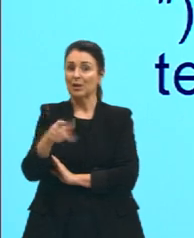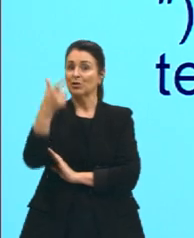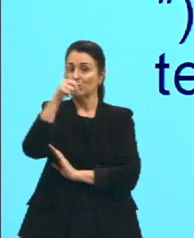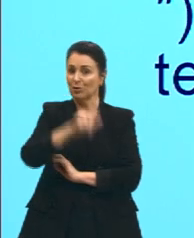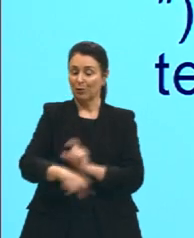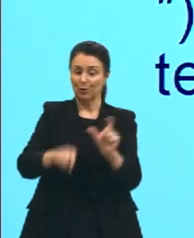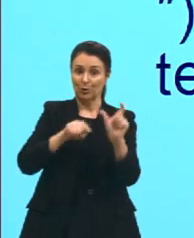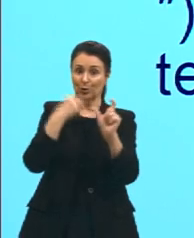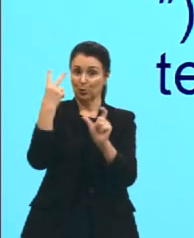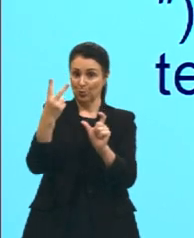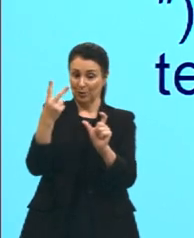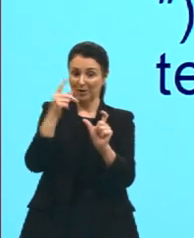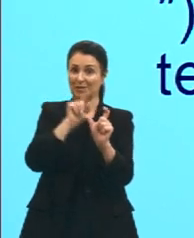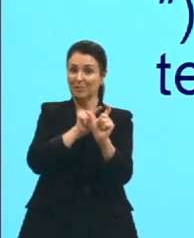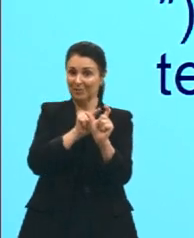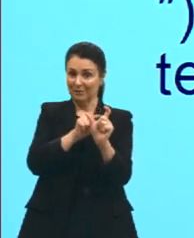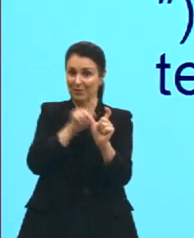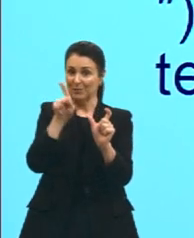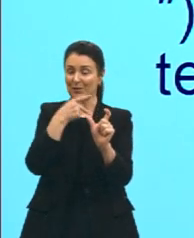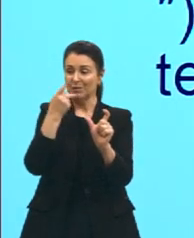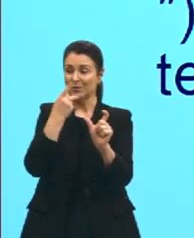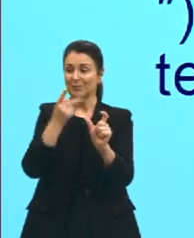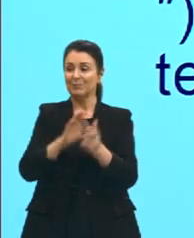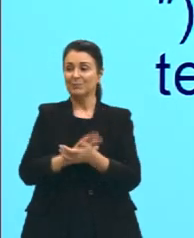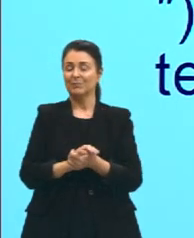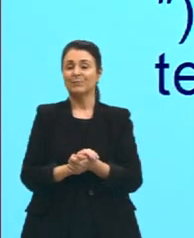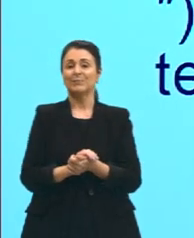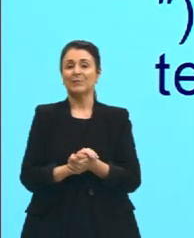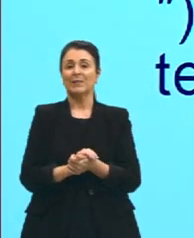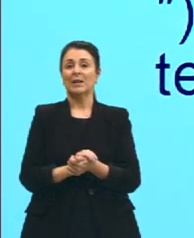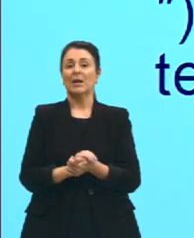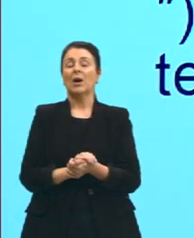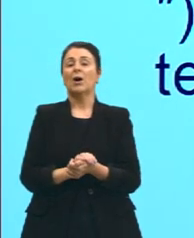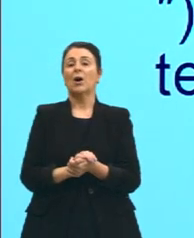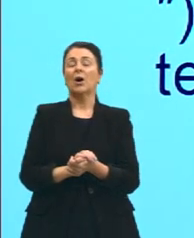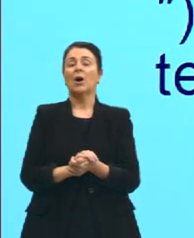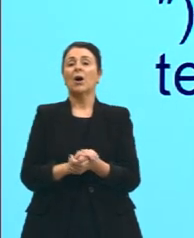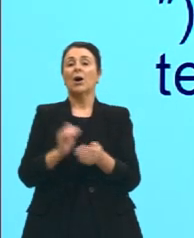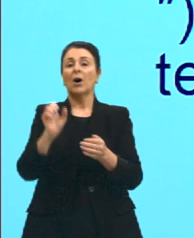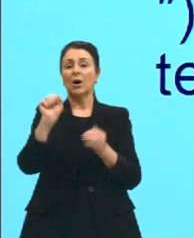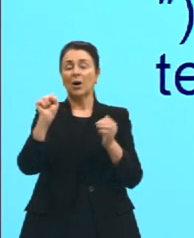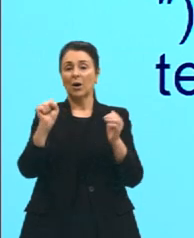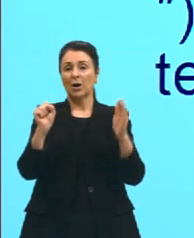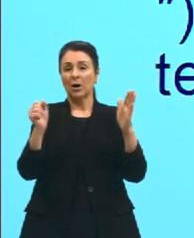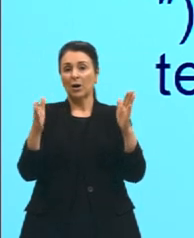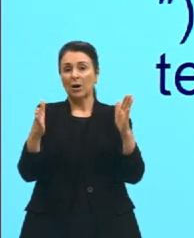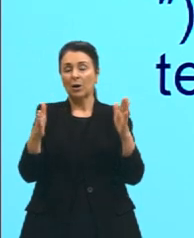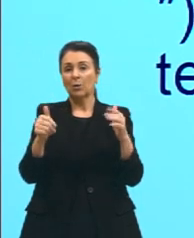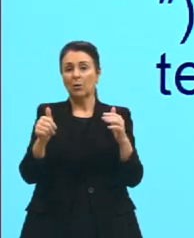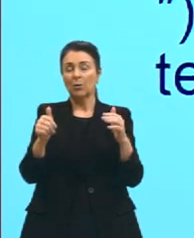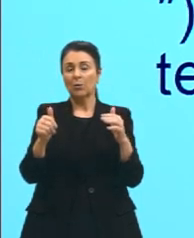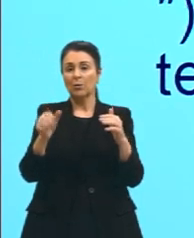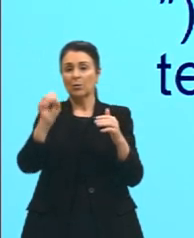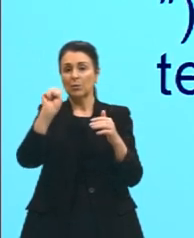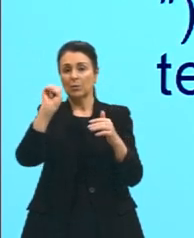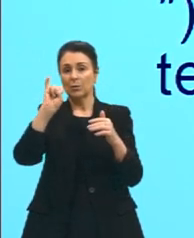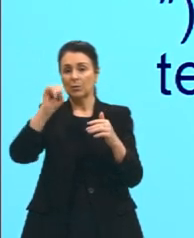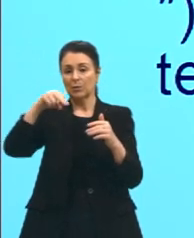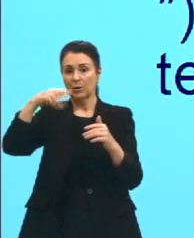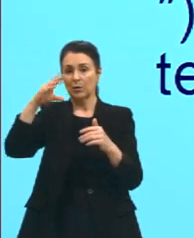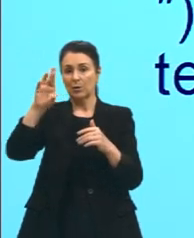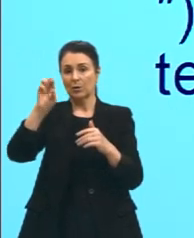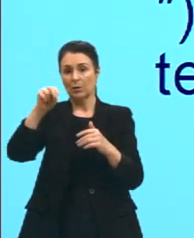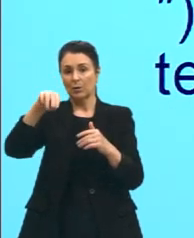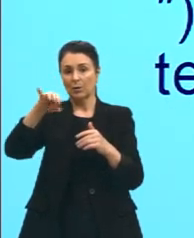e diacronia é o nome sincronia é formado do grego sim